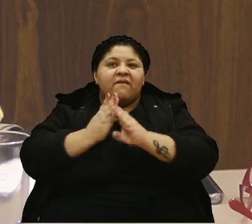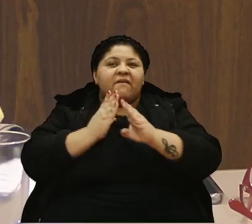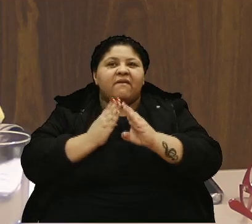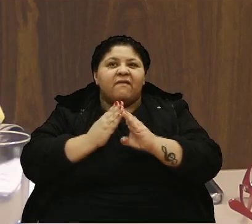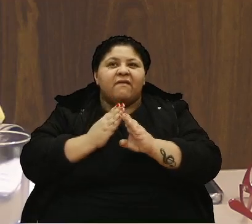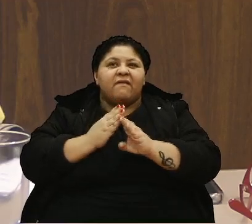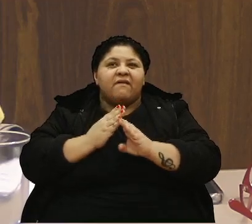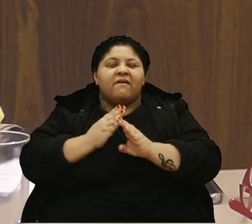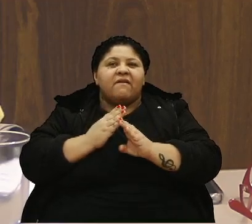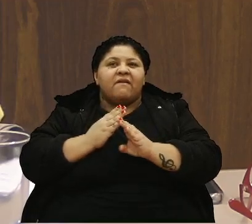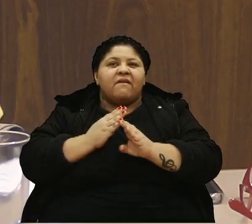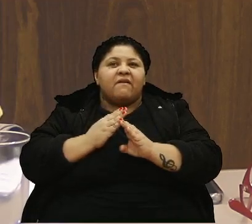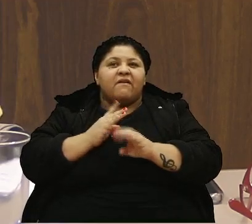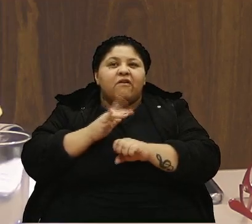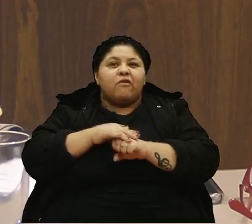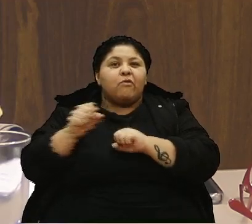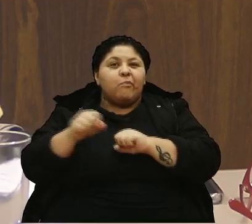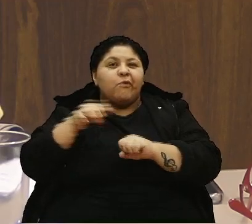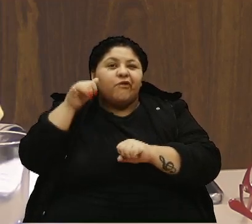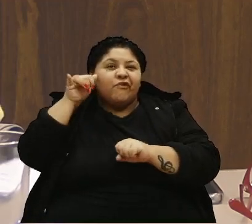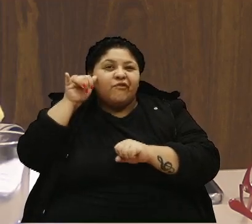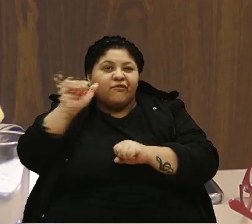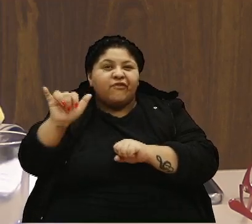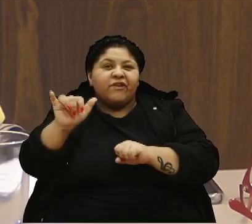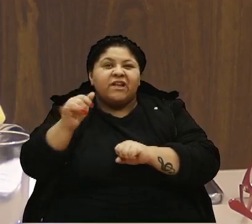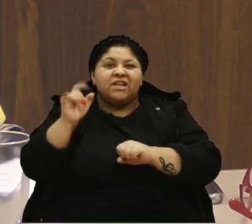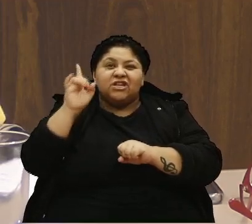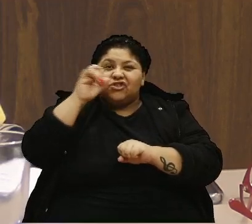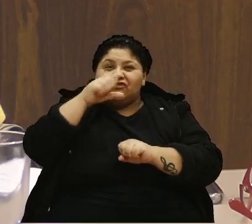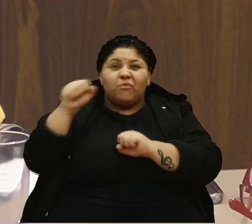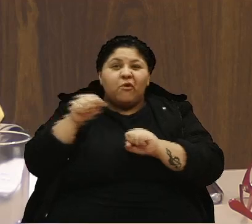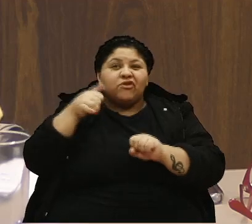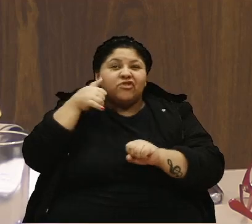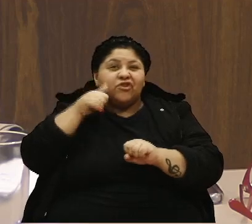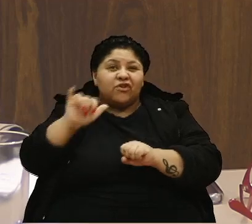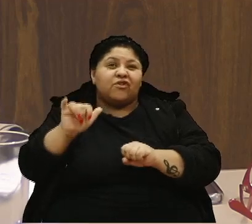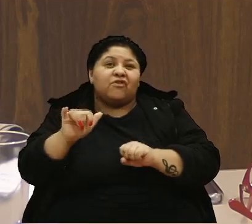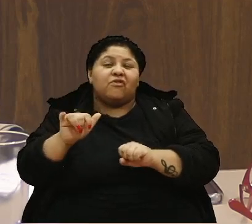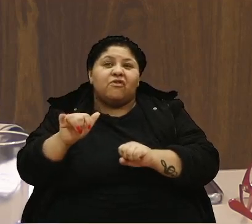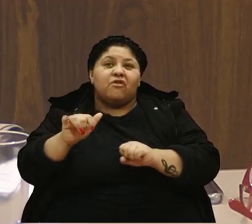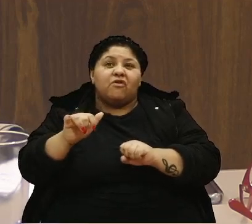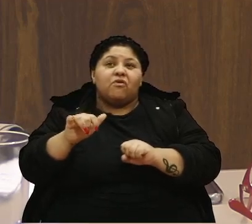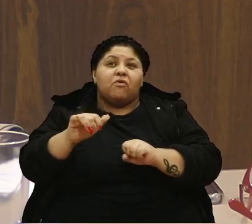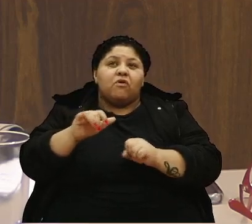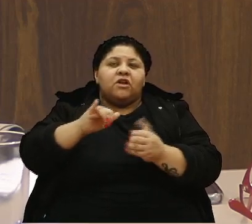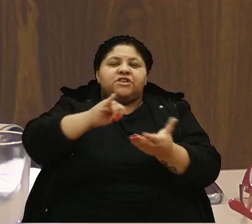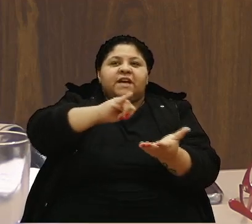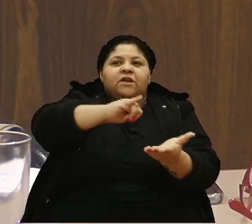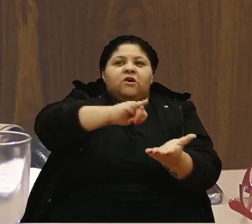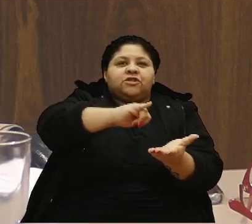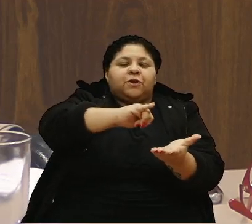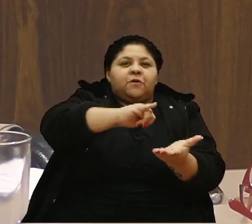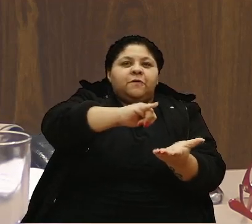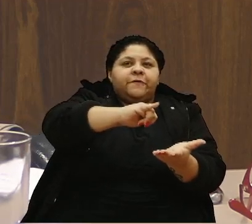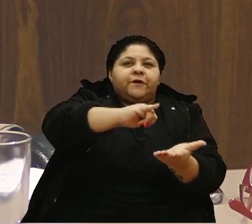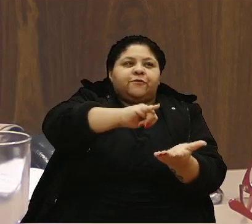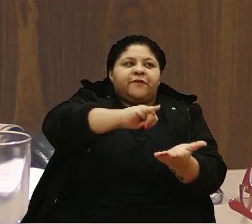doenças que podem ser evitadas, de complicações que podem ser evitadas com o diagnóstico correto, com um médico